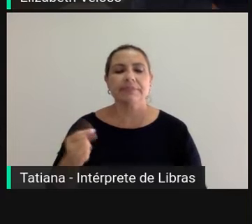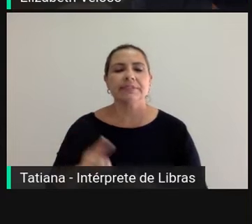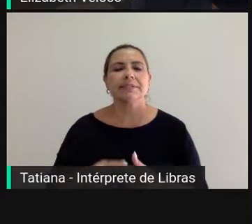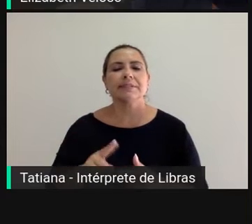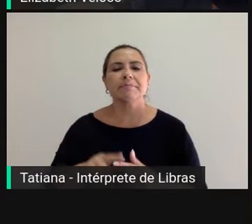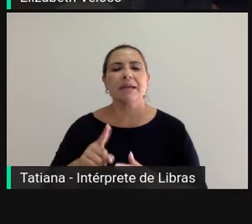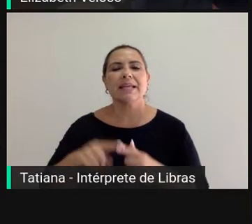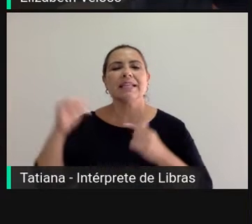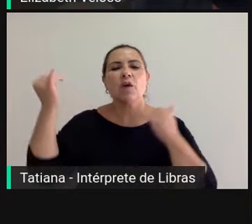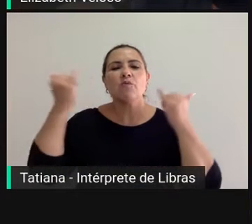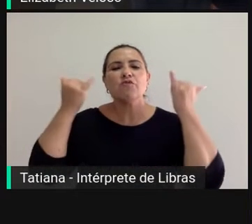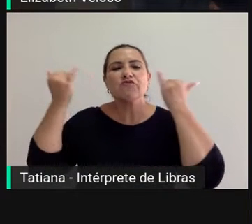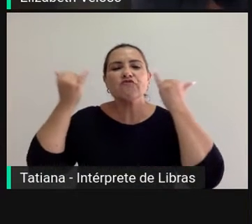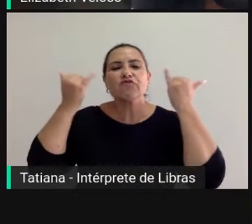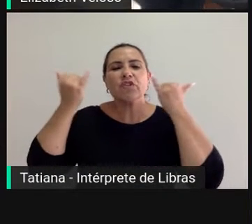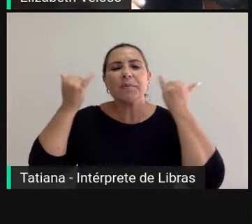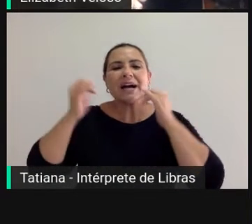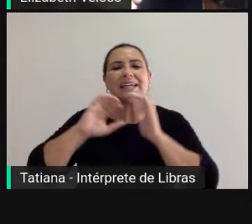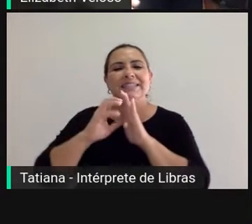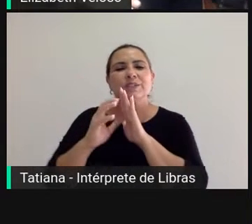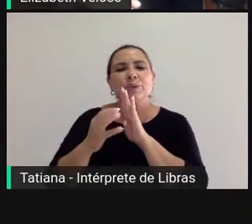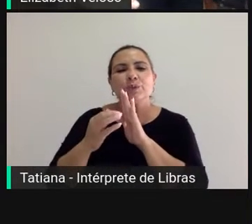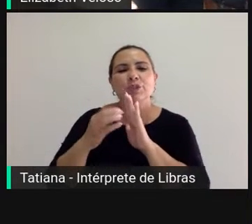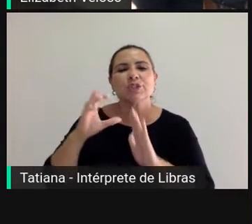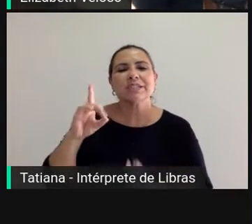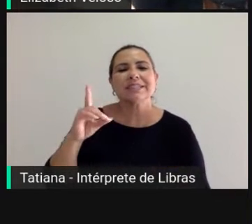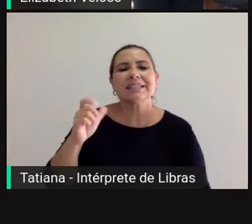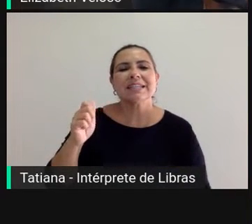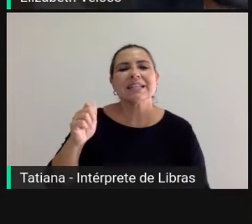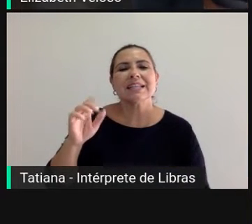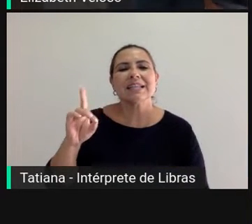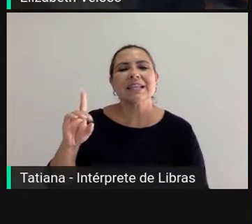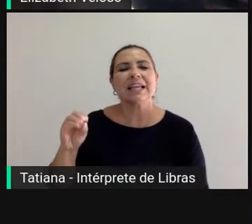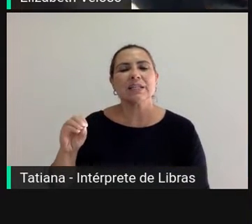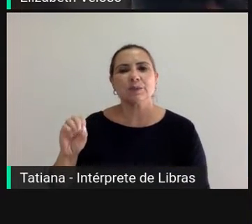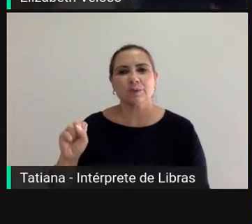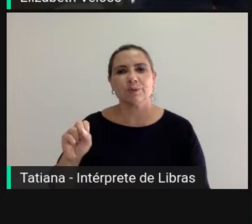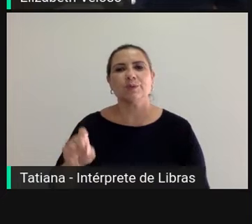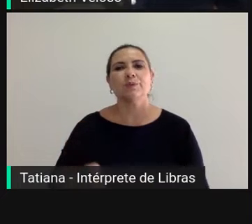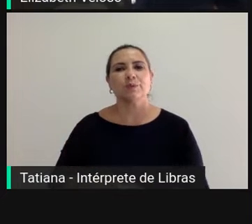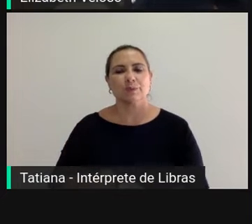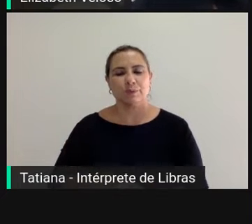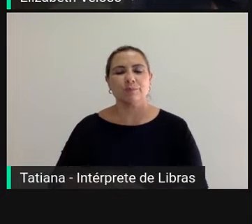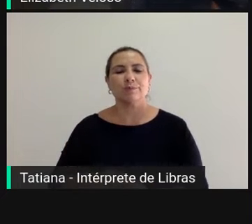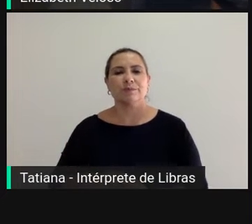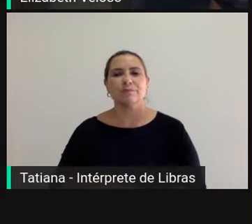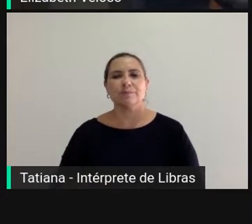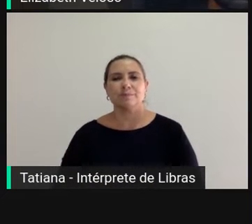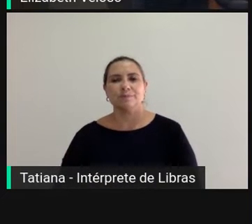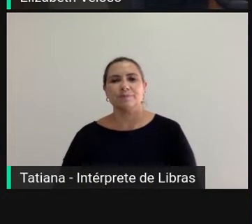elas armazenam e processam, como as empresas mais ricas do mundo,